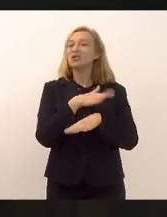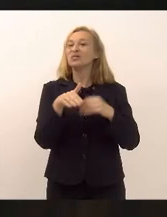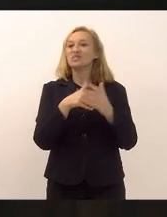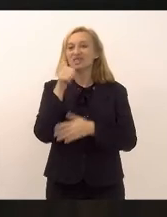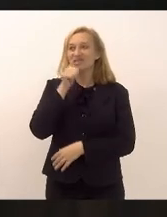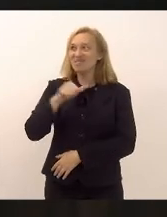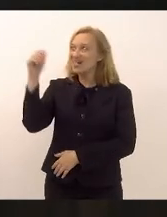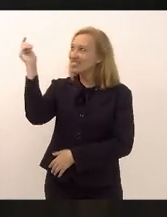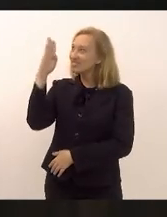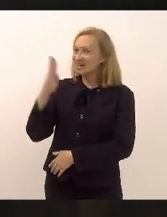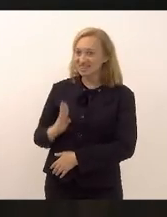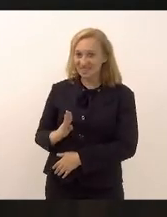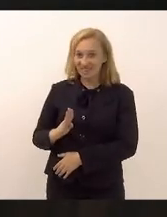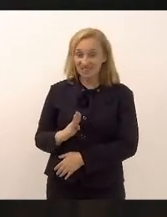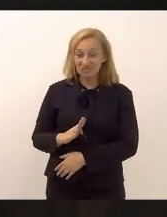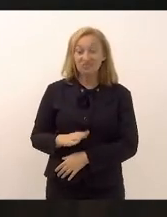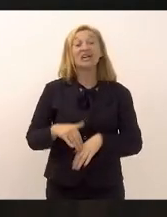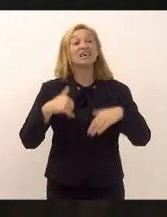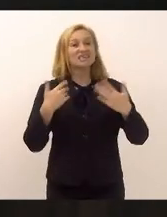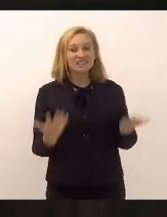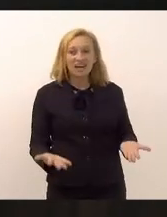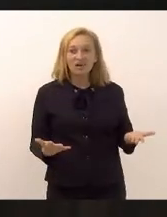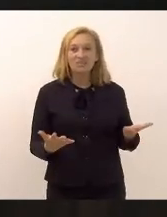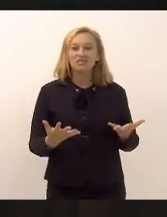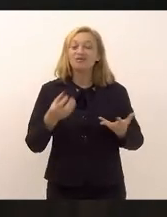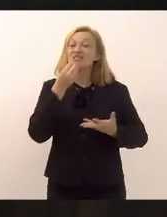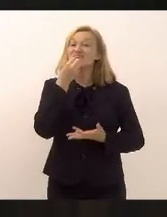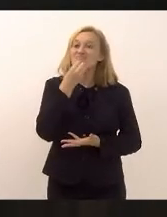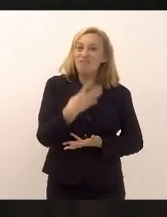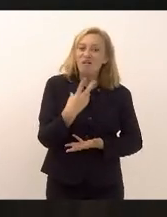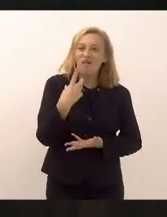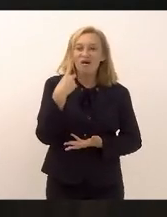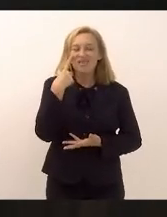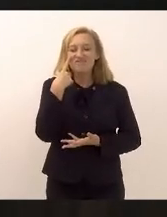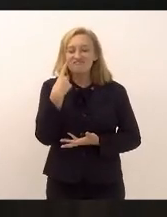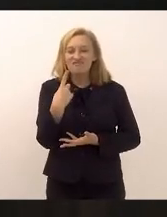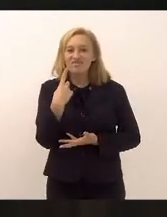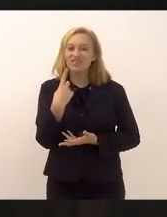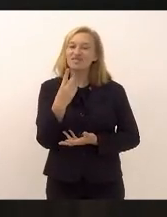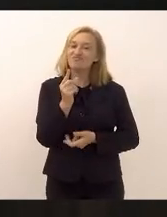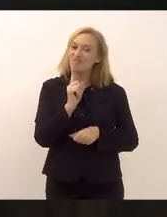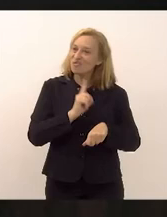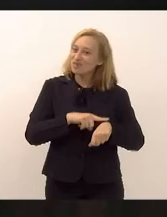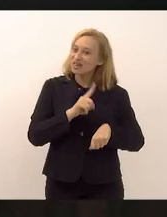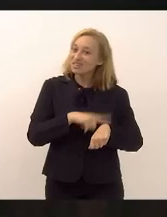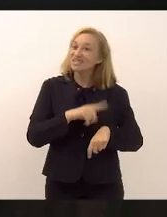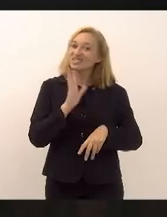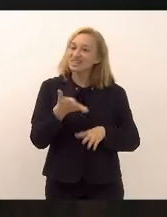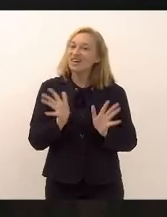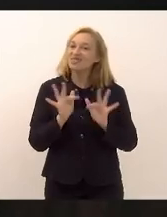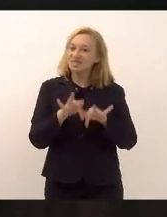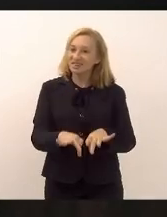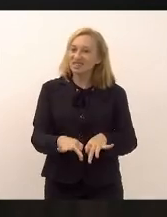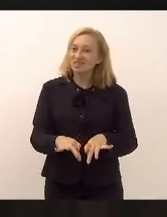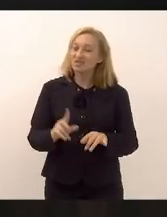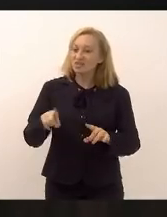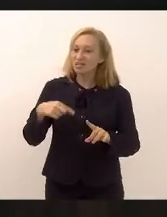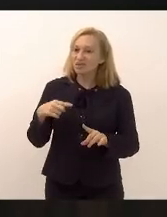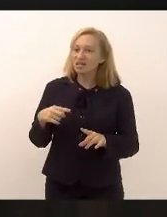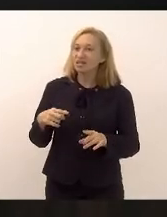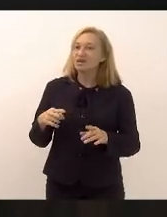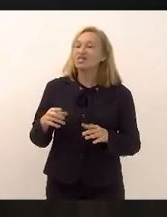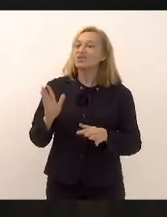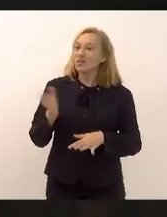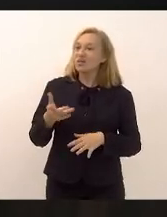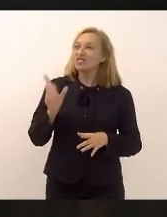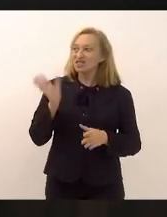mulheres brasileiras. Então, isso foi muito bom rever esse momento. E, já concluindo, isso foi objeto, nós hoje